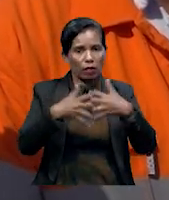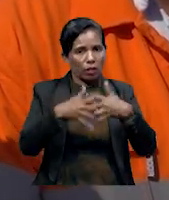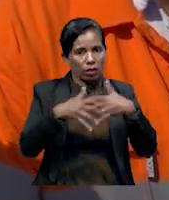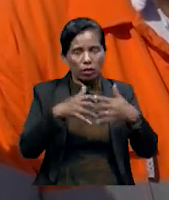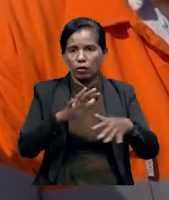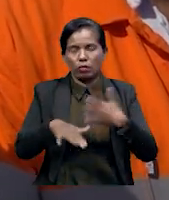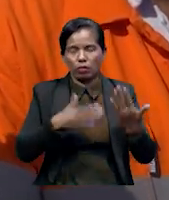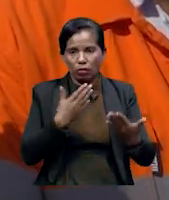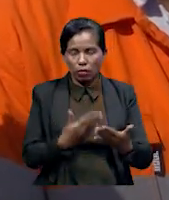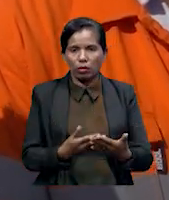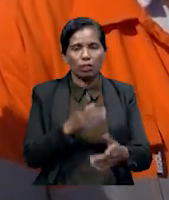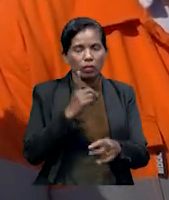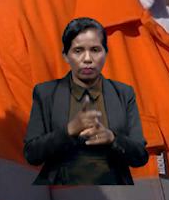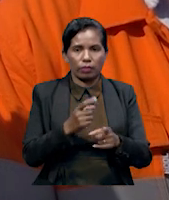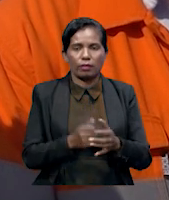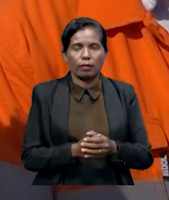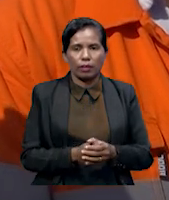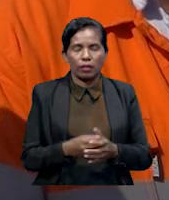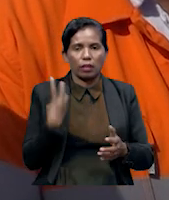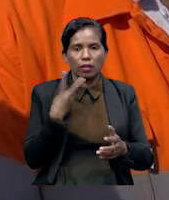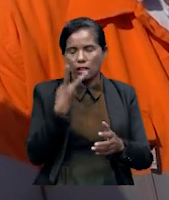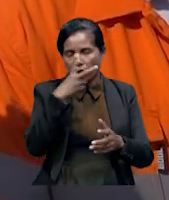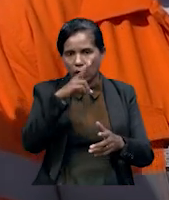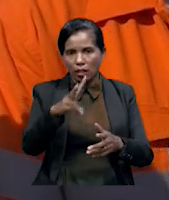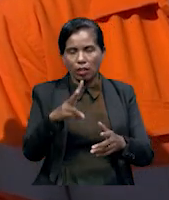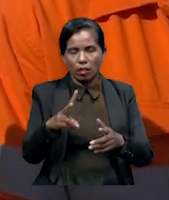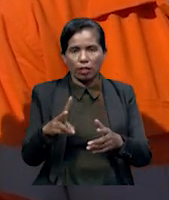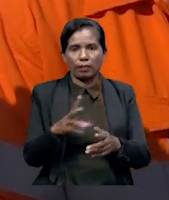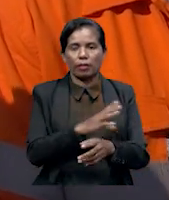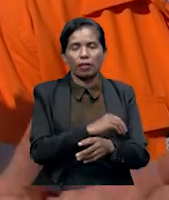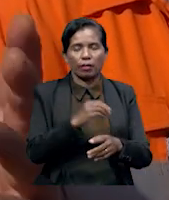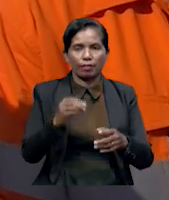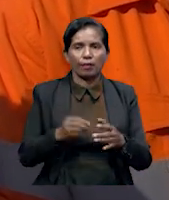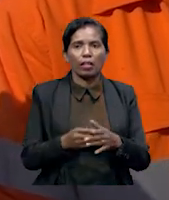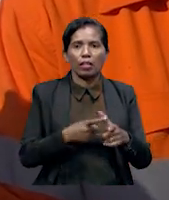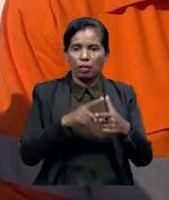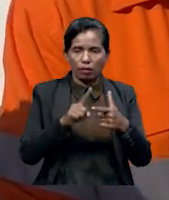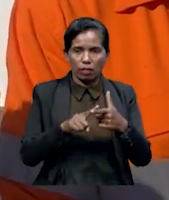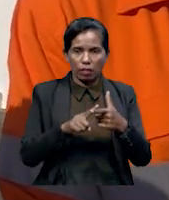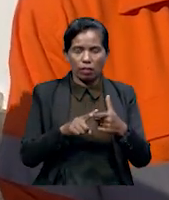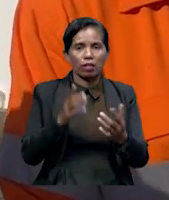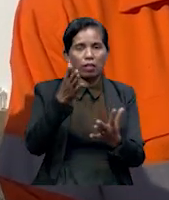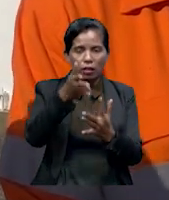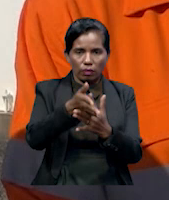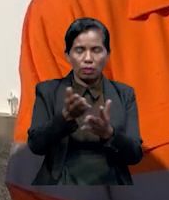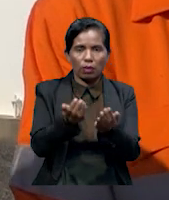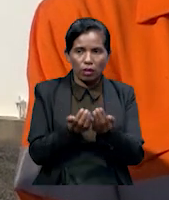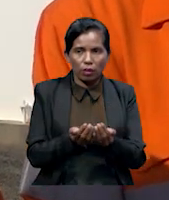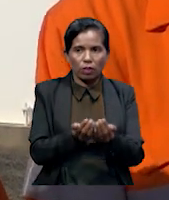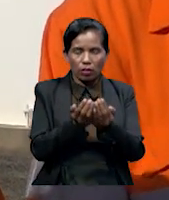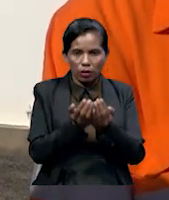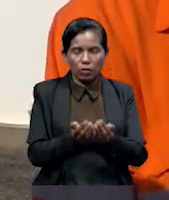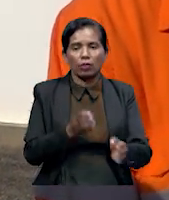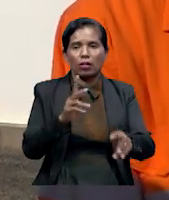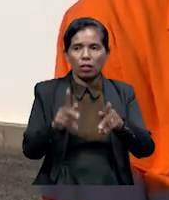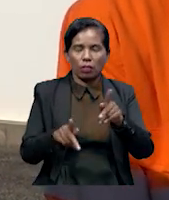é delicado deves alta tecnologia depois nós estamos falando roagem para cliente